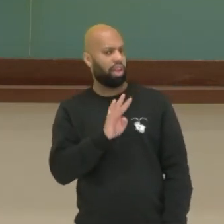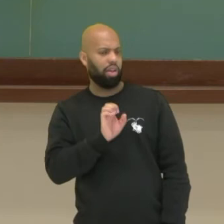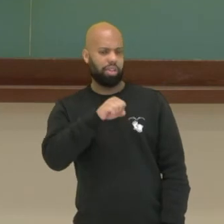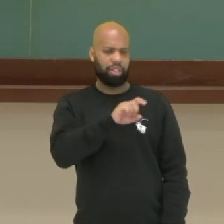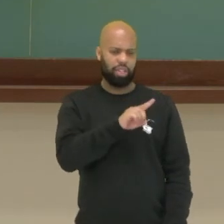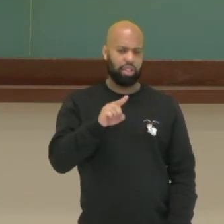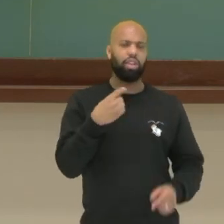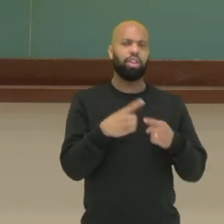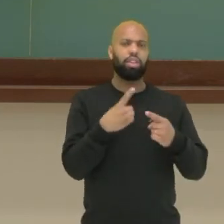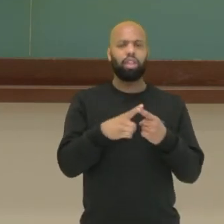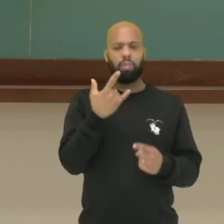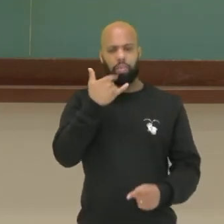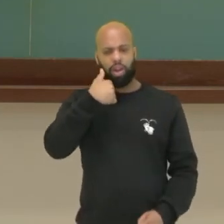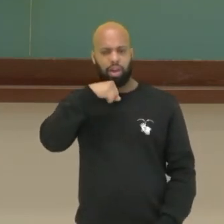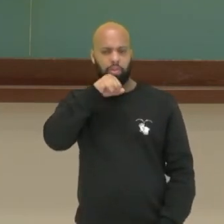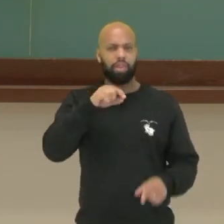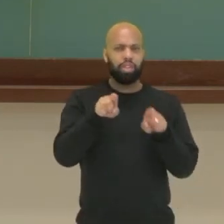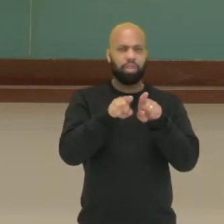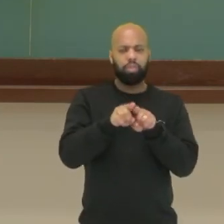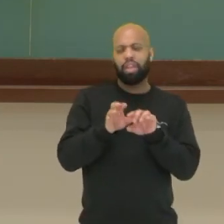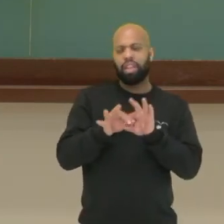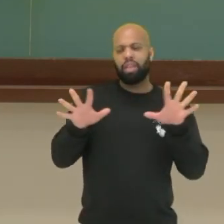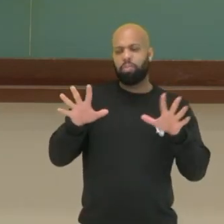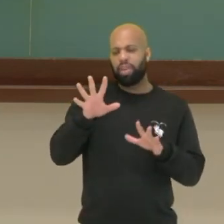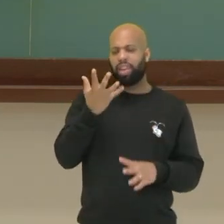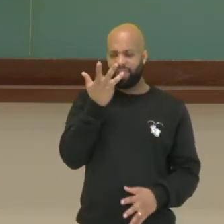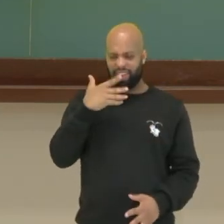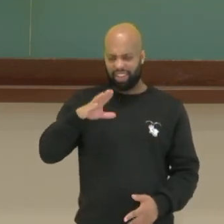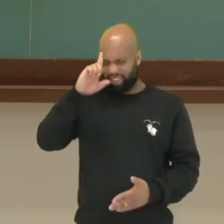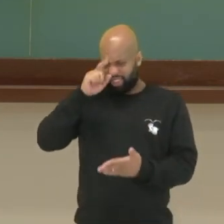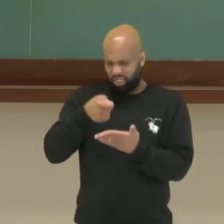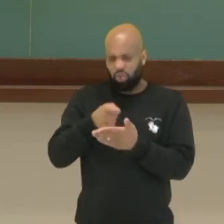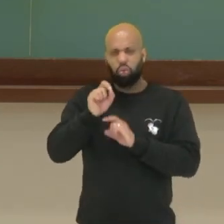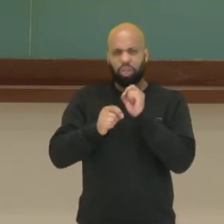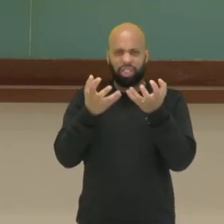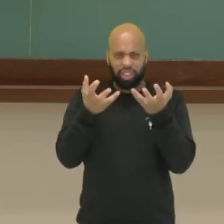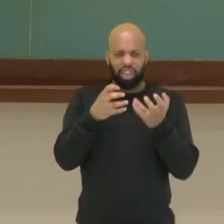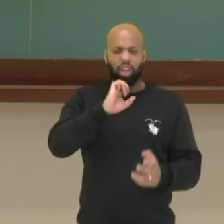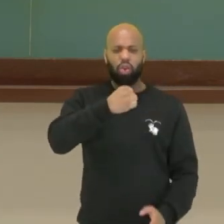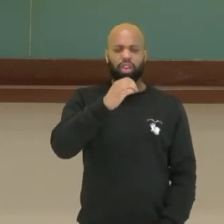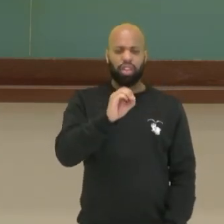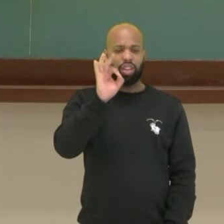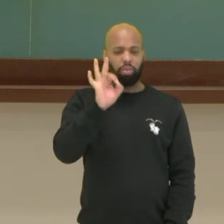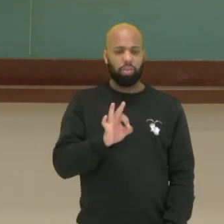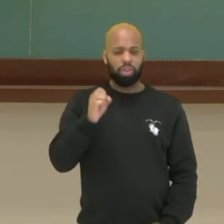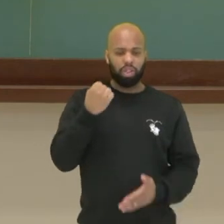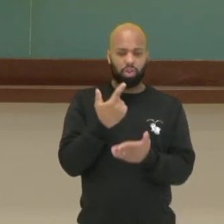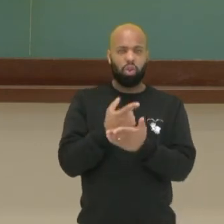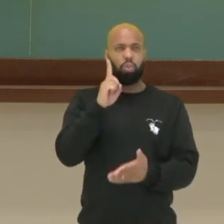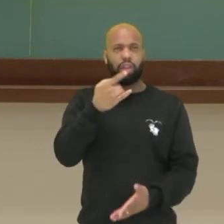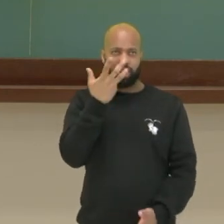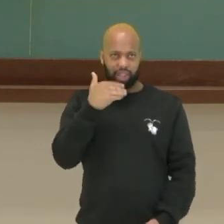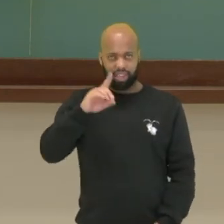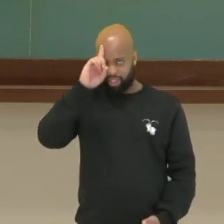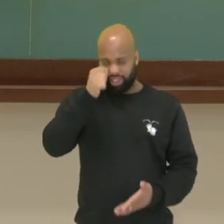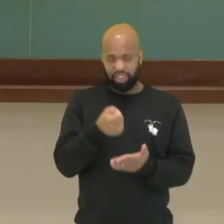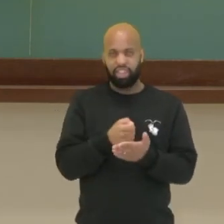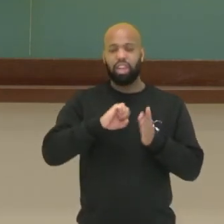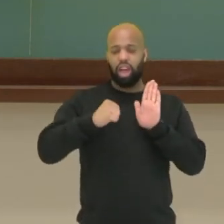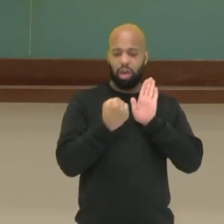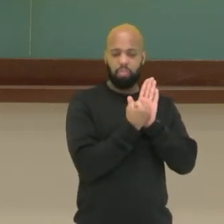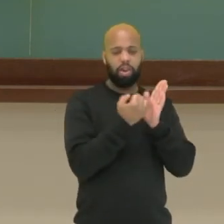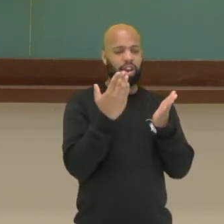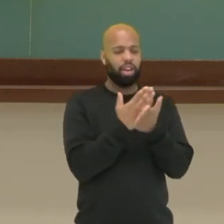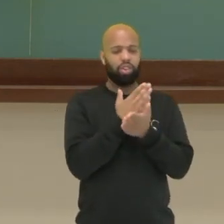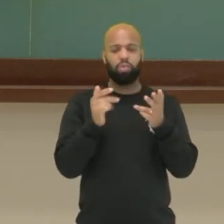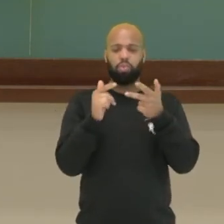pais, os responsáveis, deixar as crianças decidirem, 80% das compras são as crianças que decidem. a marca de um produto,